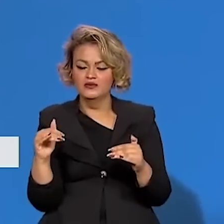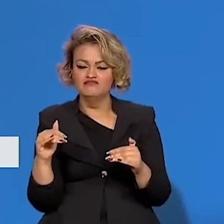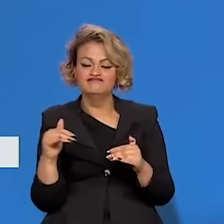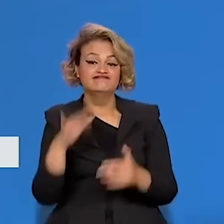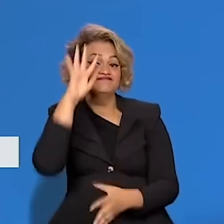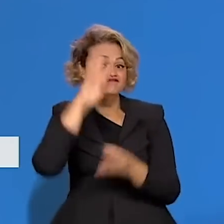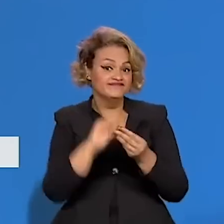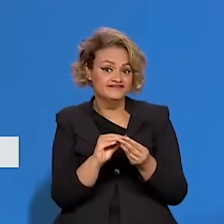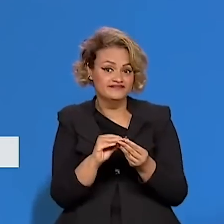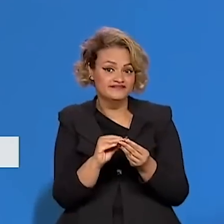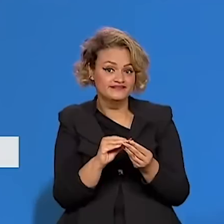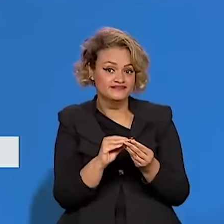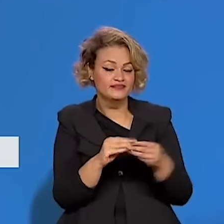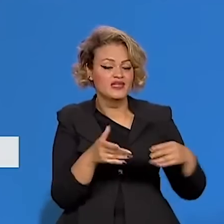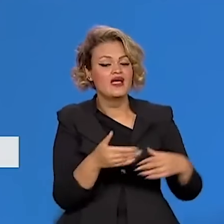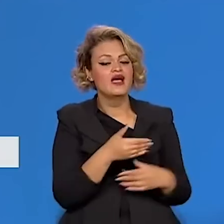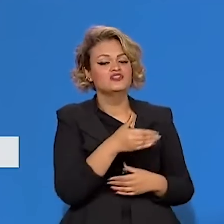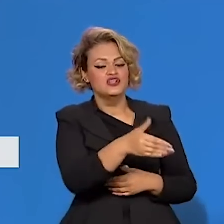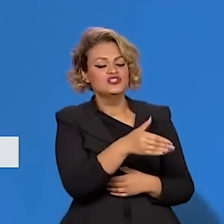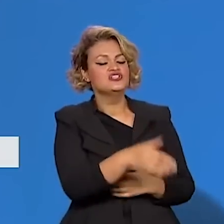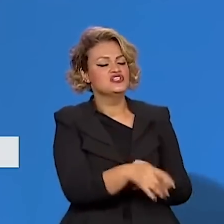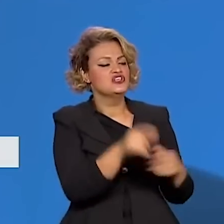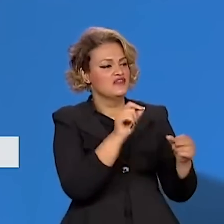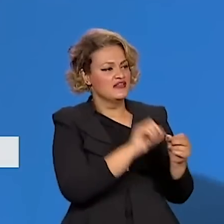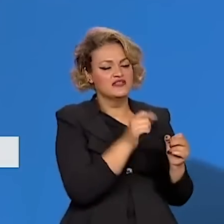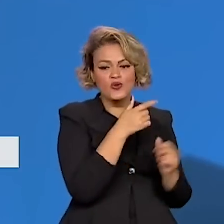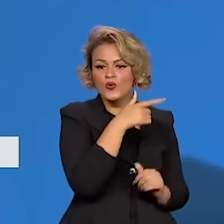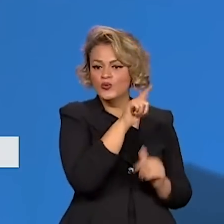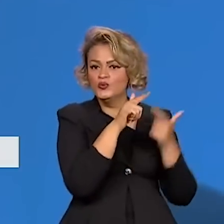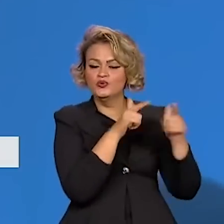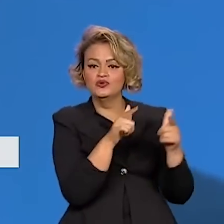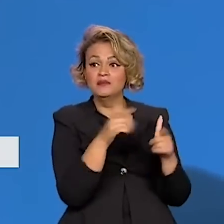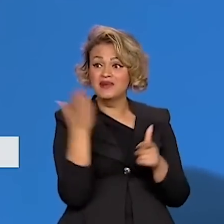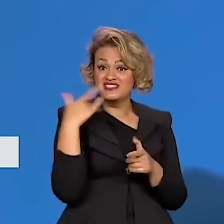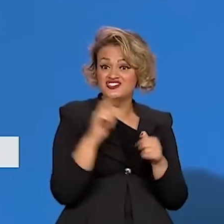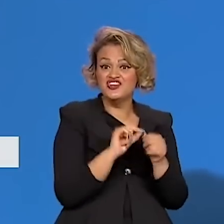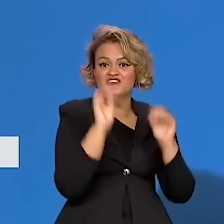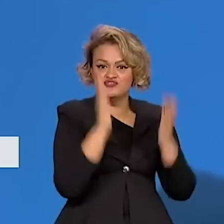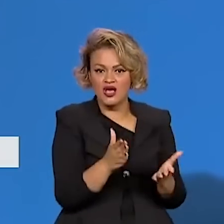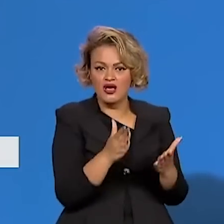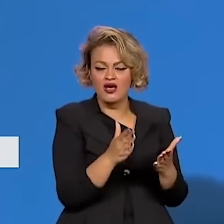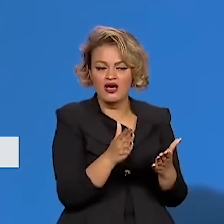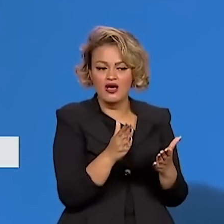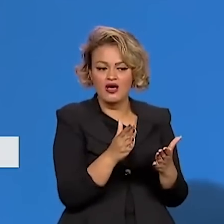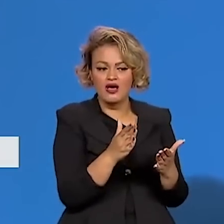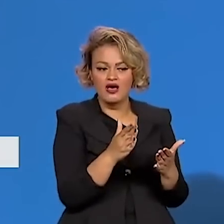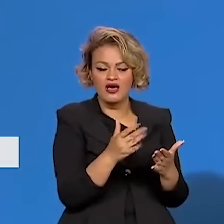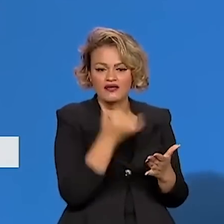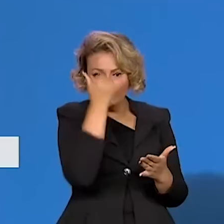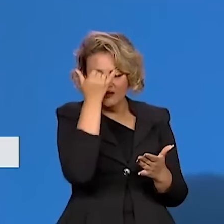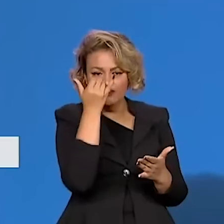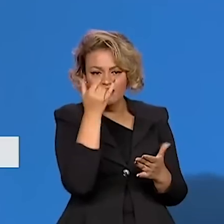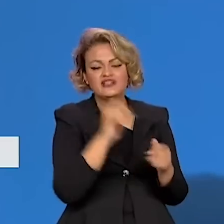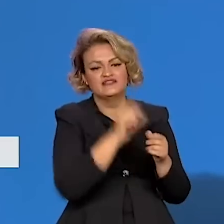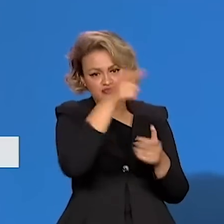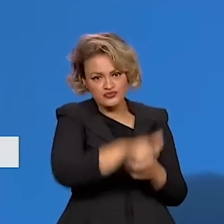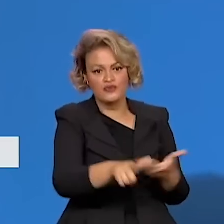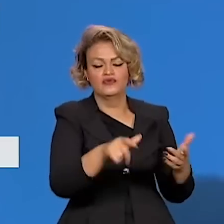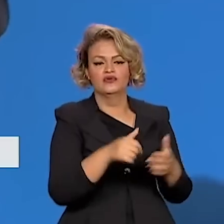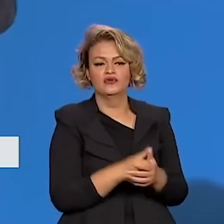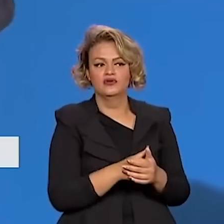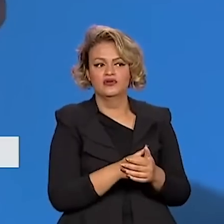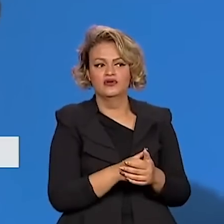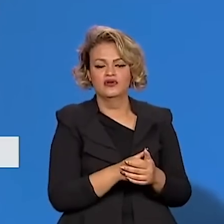significa que nós vamos ter que fazer muitas coisas que nós já temos feito muitas coisas